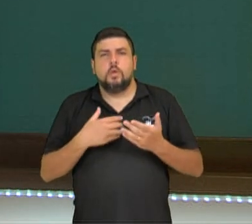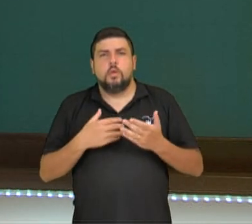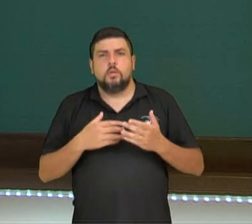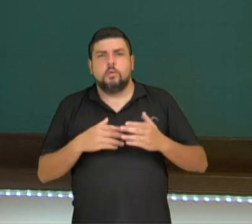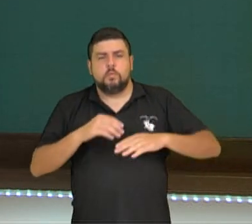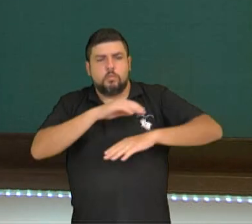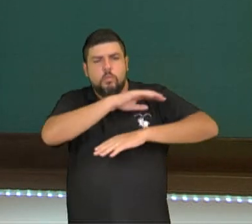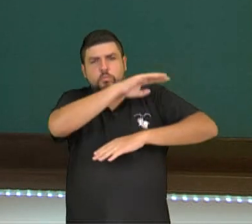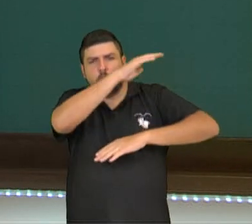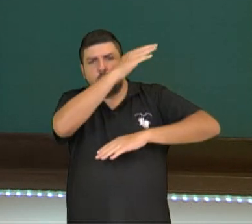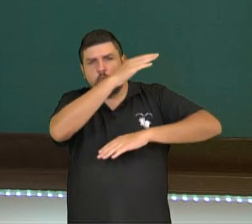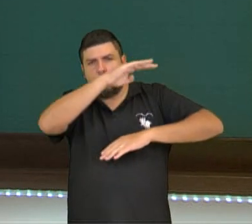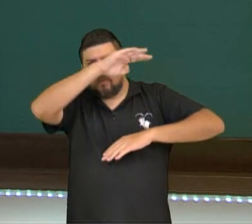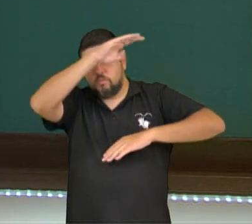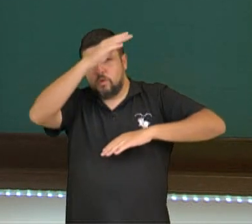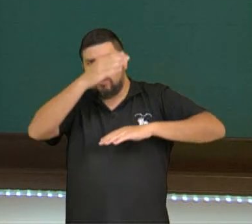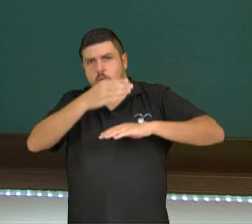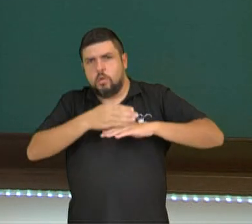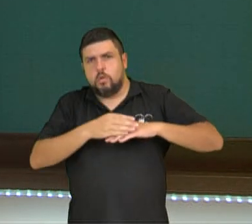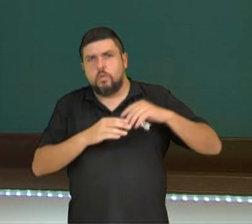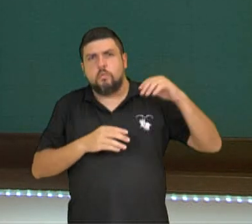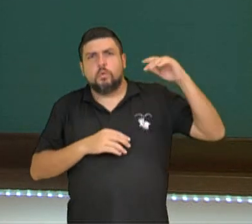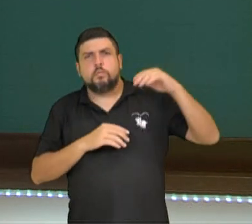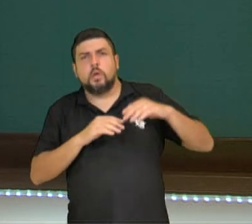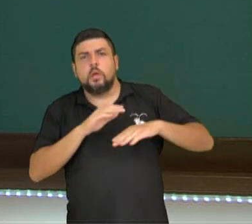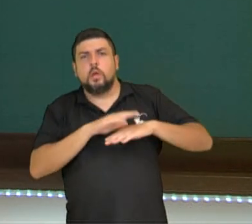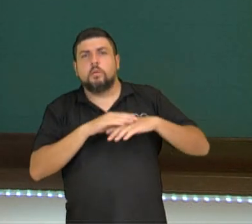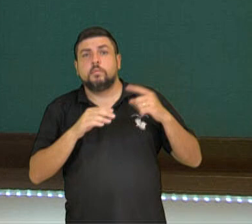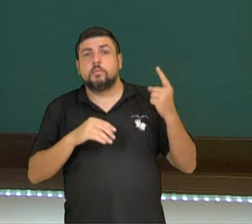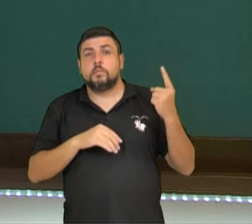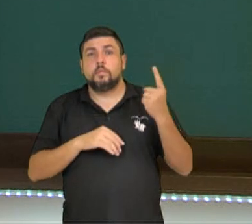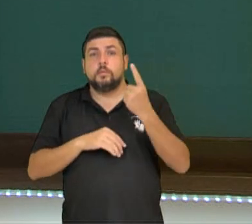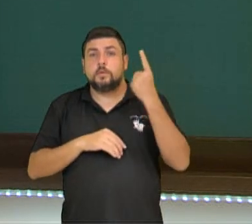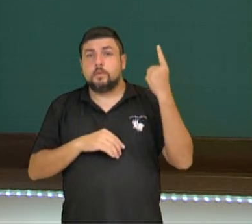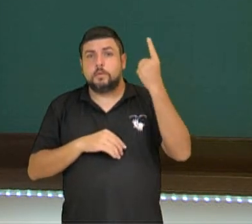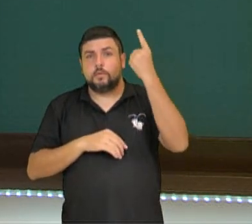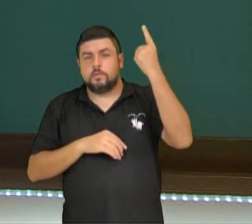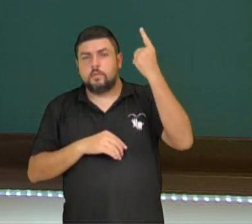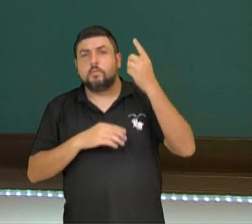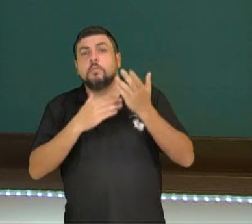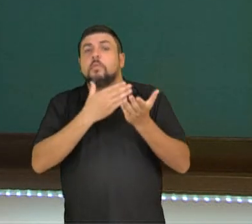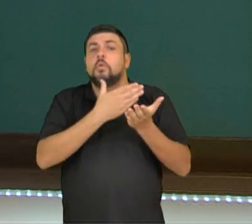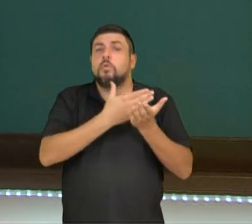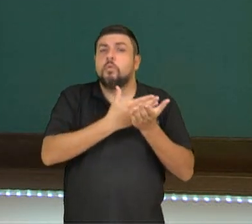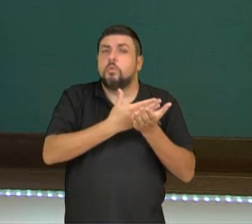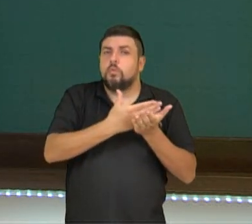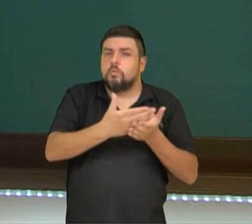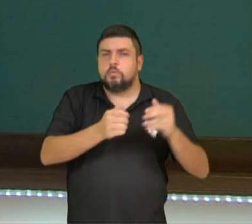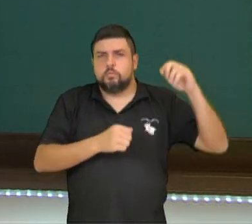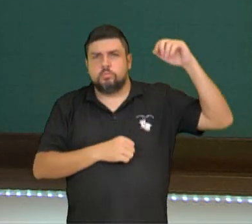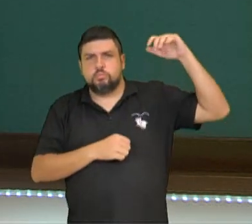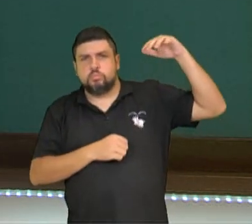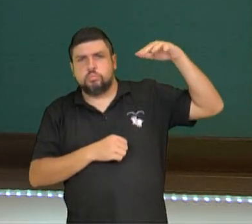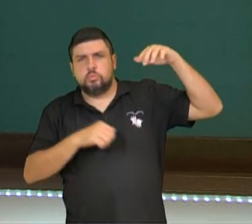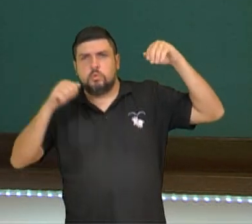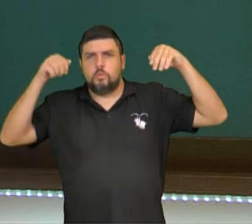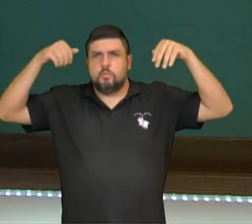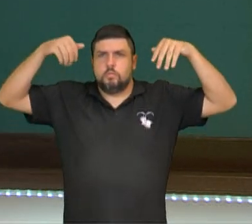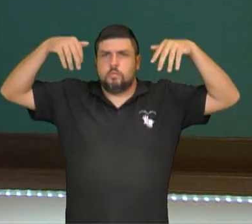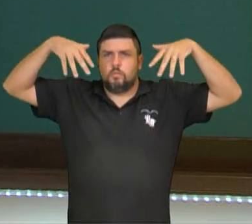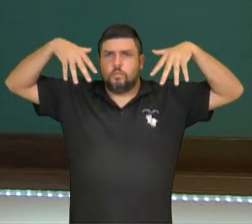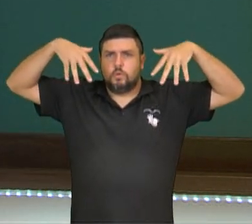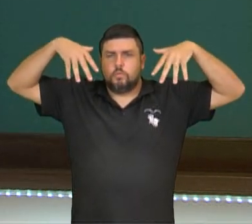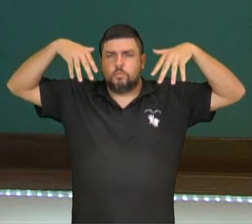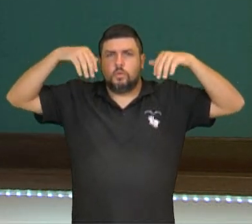suas nascentes nas porções mais altas que nós temos aqui no pontilhado da nossa imagem. Essas áreas